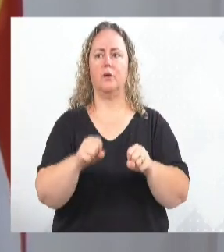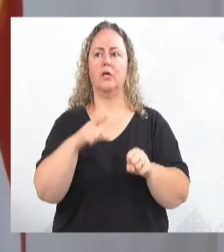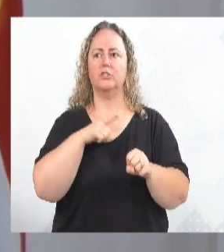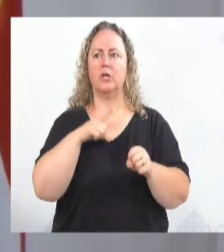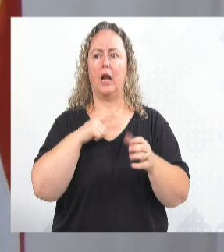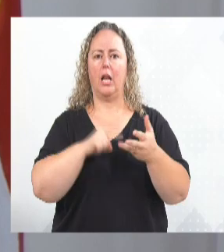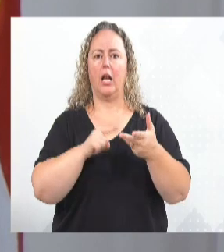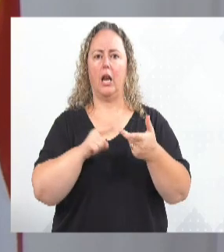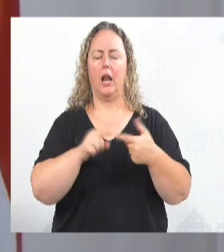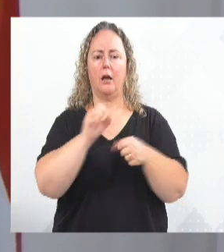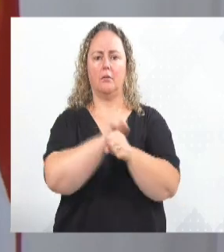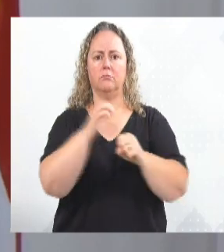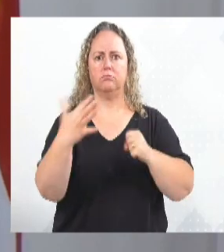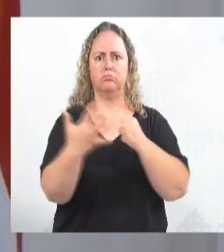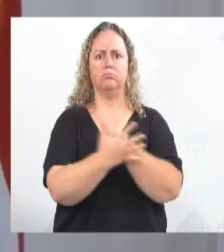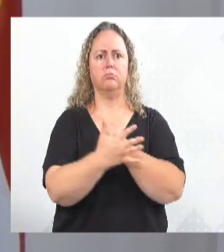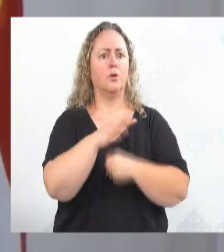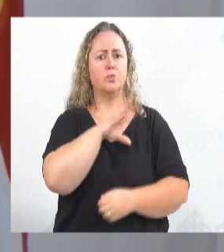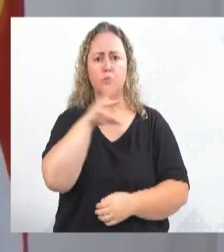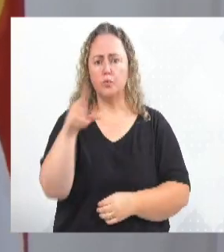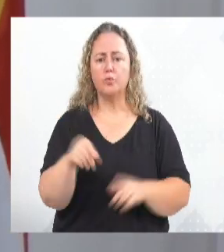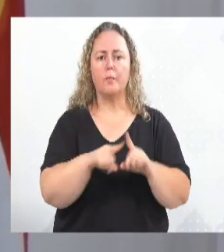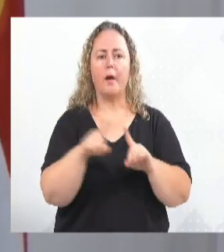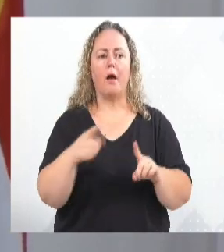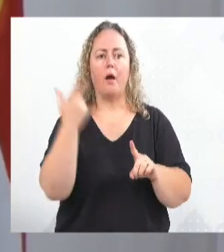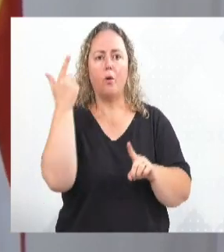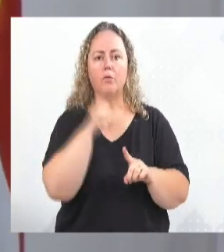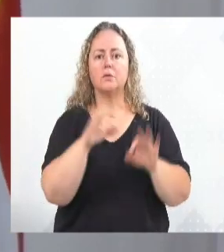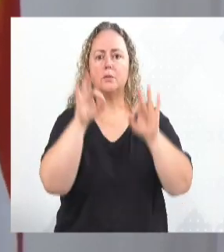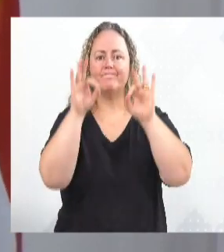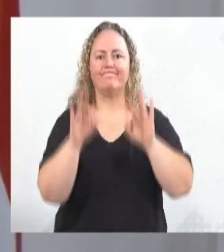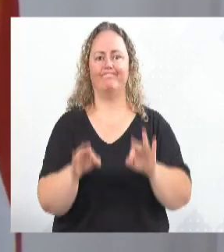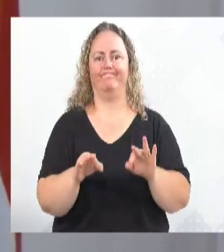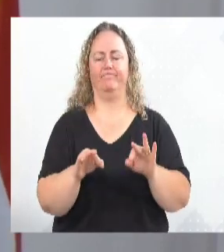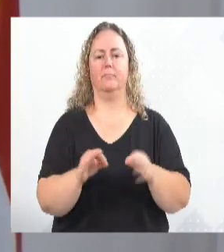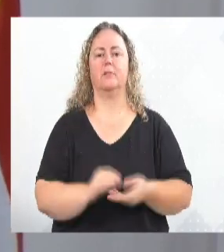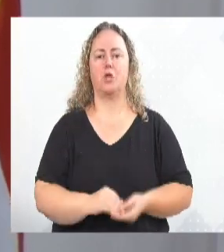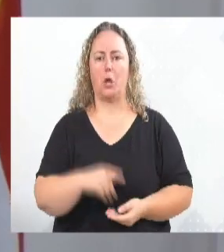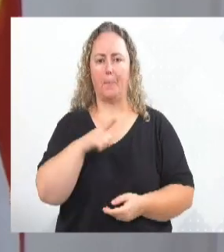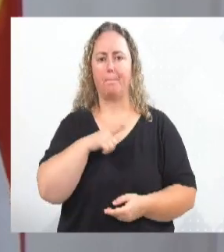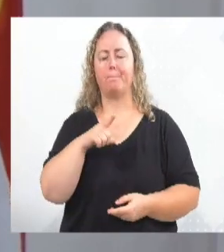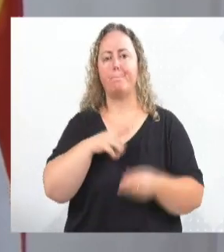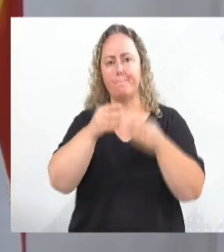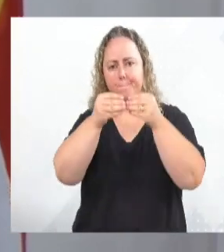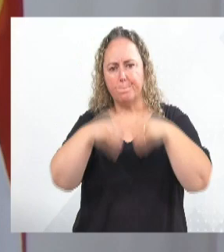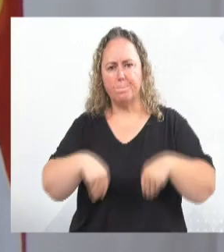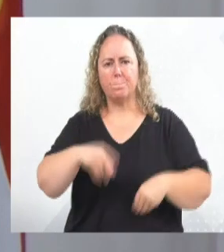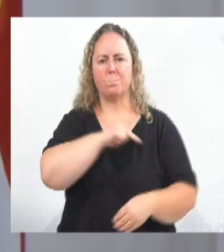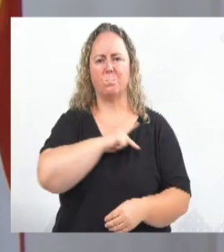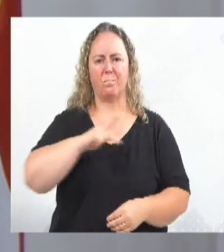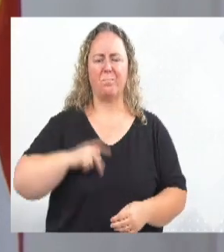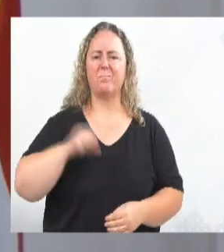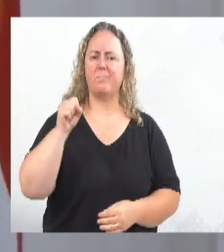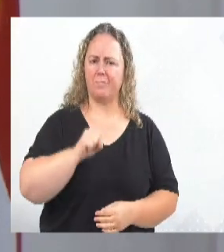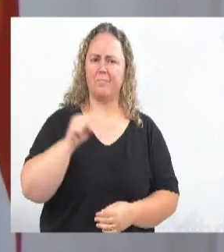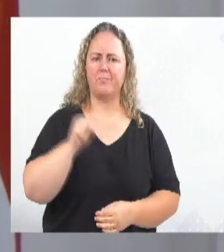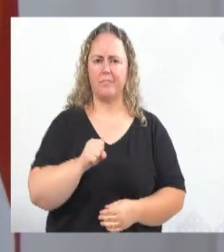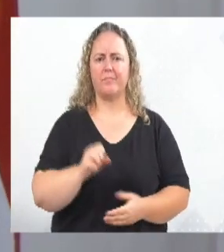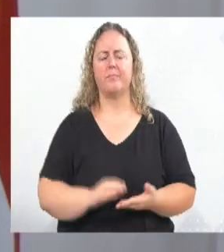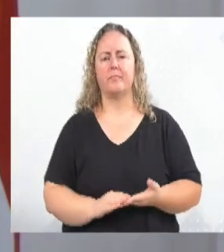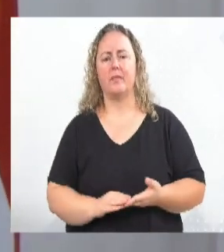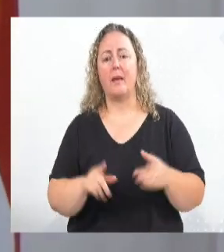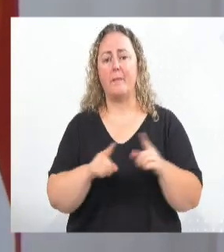foi a pandemia de Covid-19. Pandemia essa que trouxe estragos às contas públicas, que por sua vez